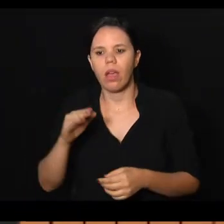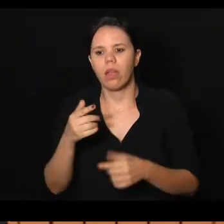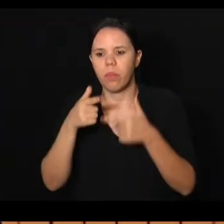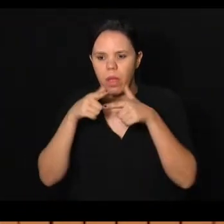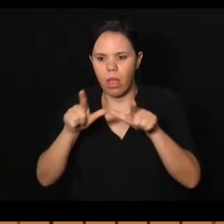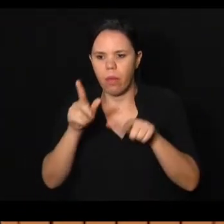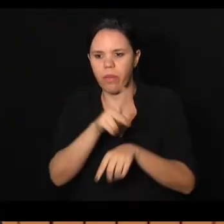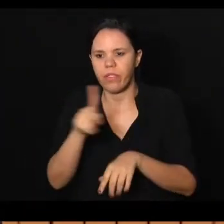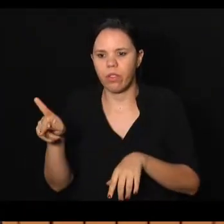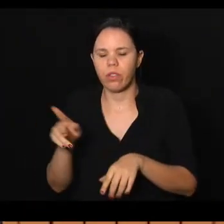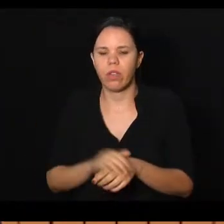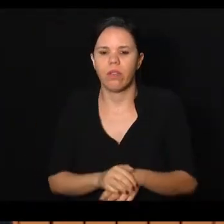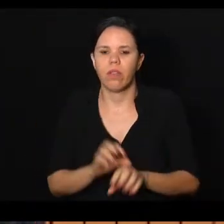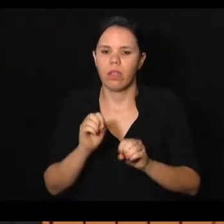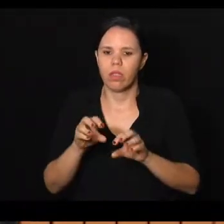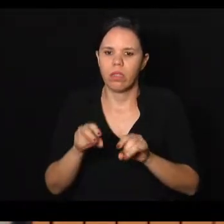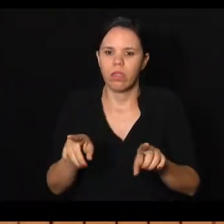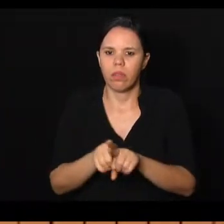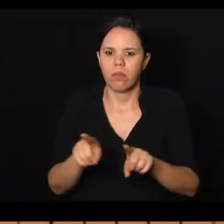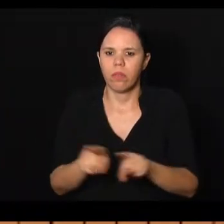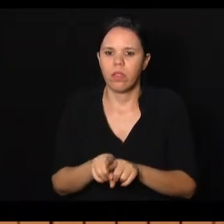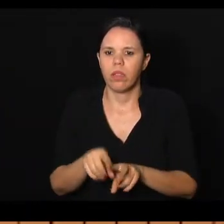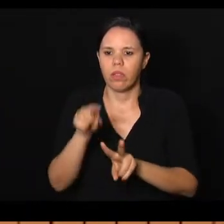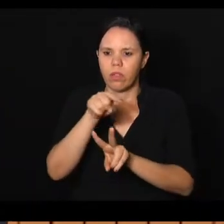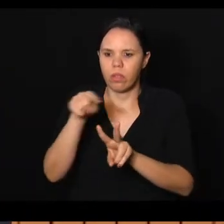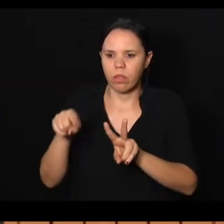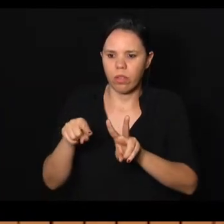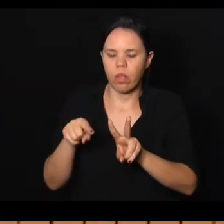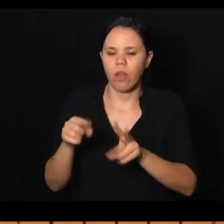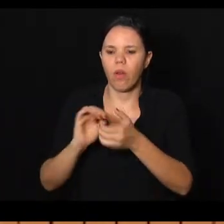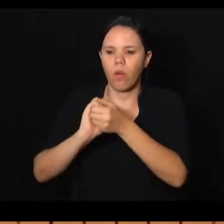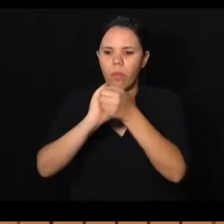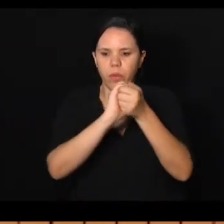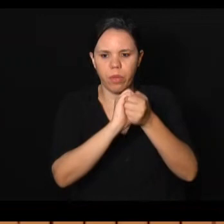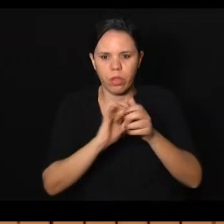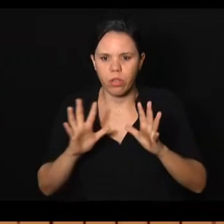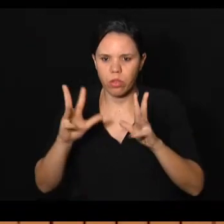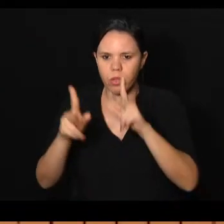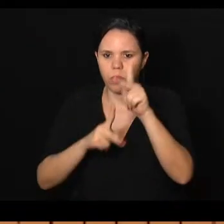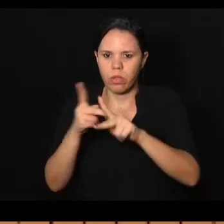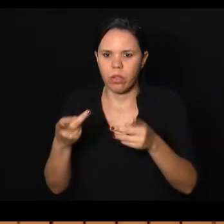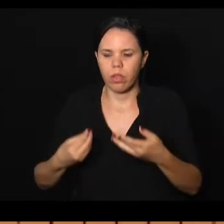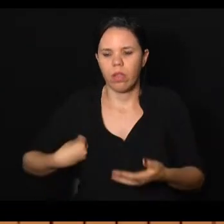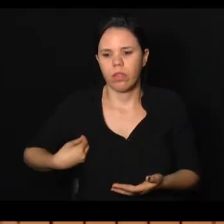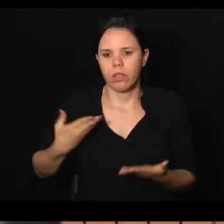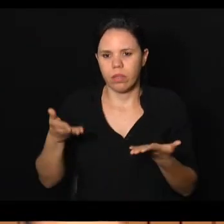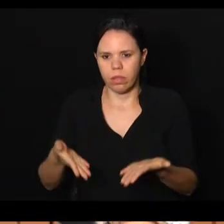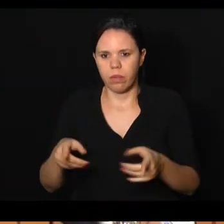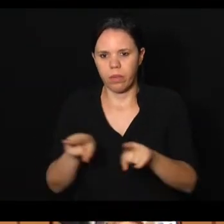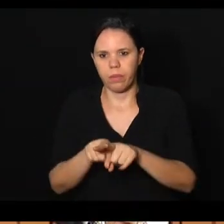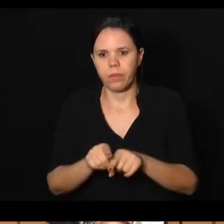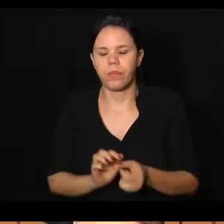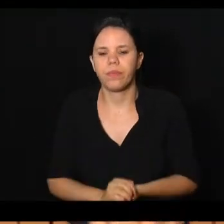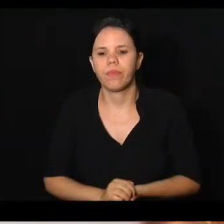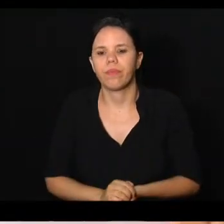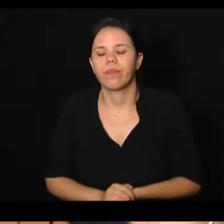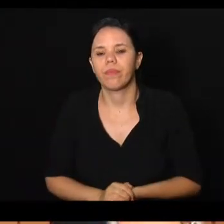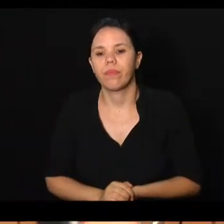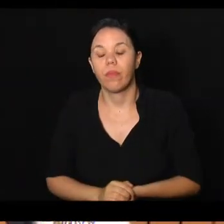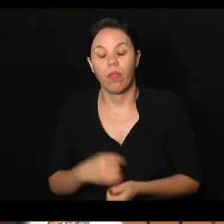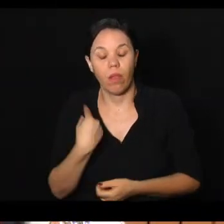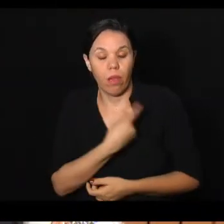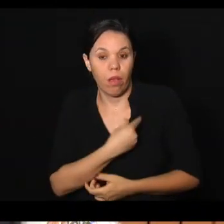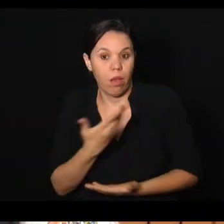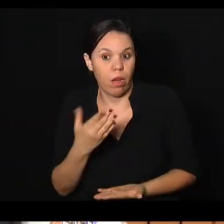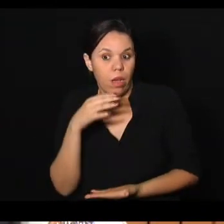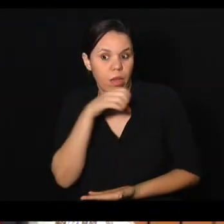Mazavi, que está aqui conosco. Em nome dele eu cumprimento todas as pessoas que estão aqui também. Bom, nós